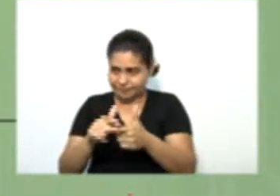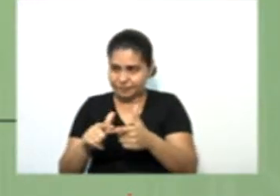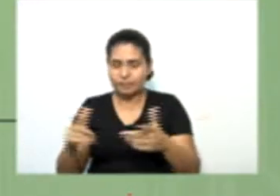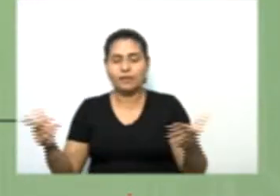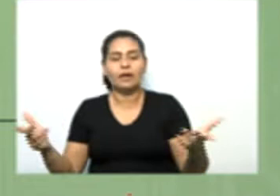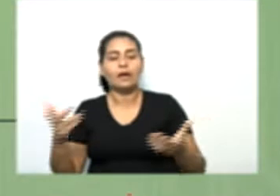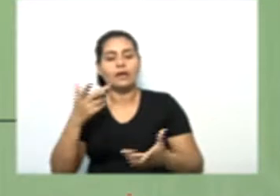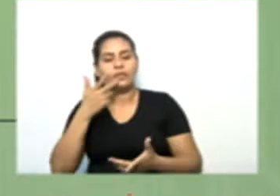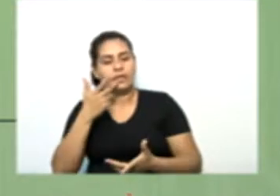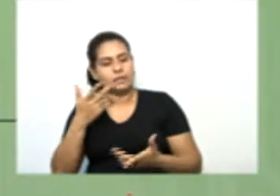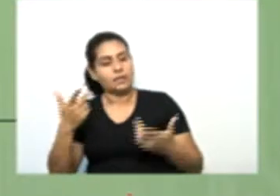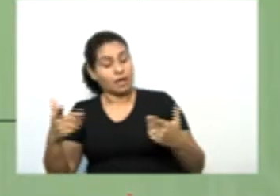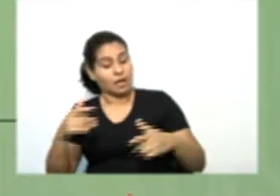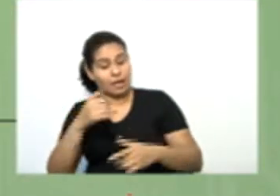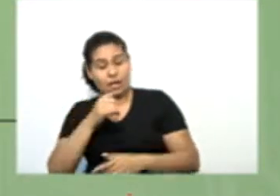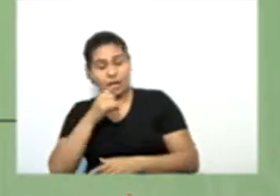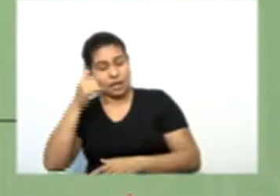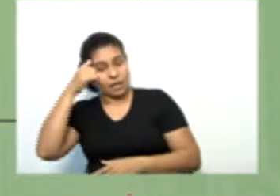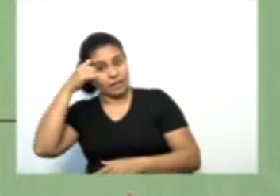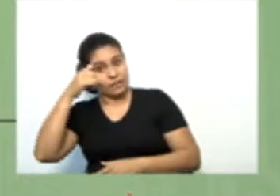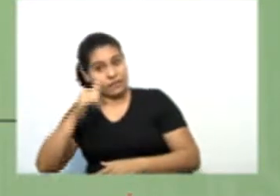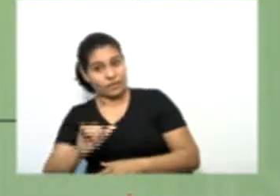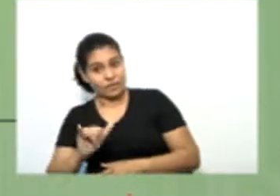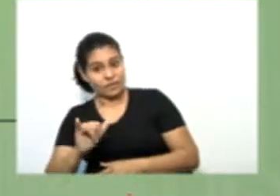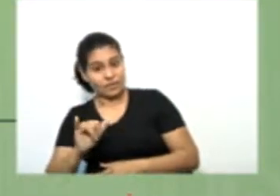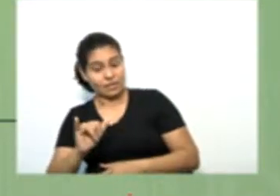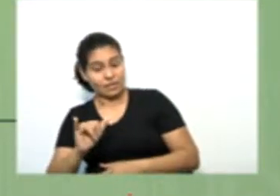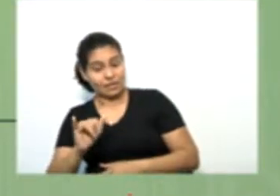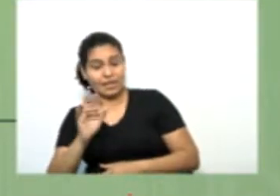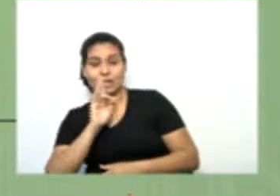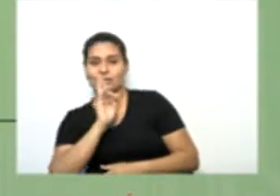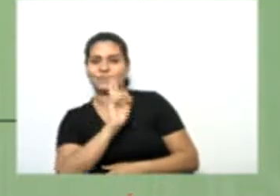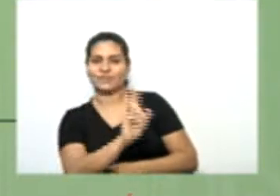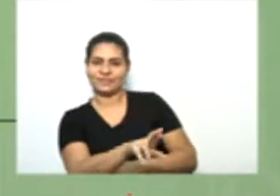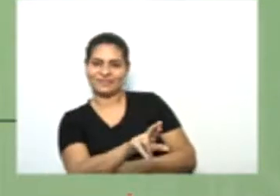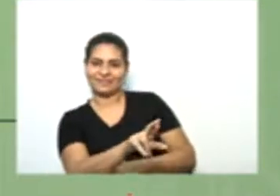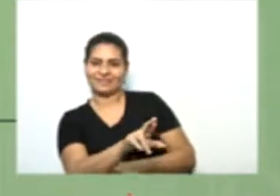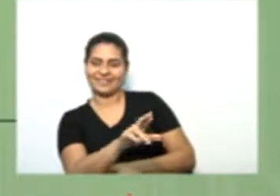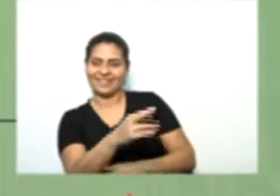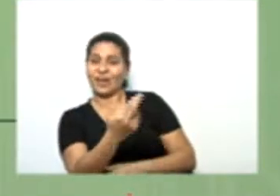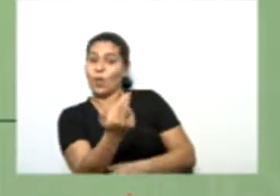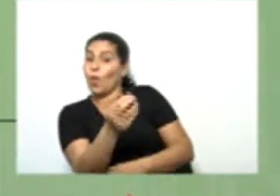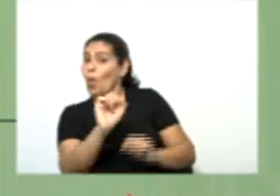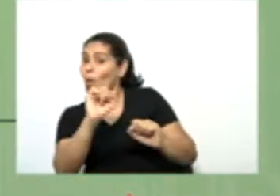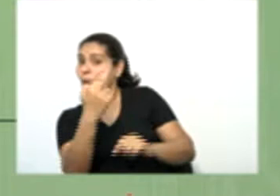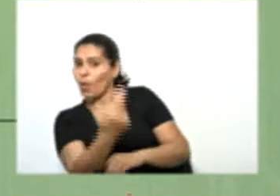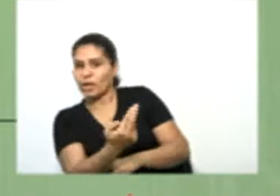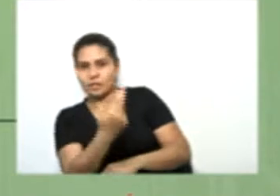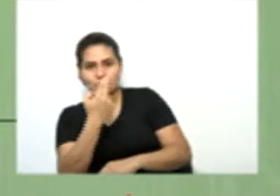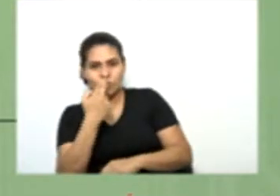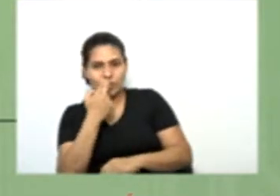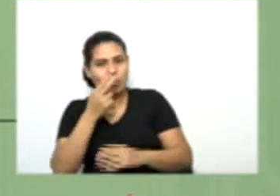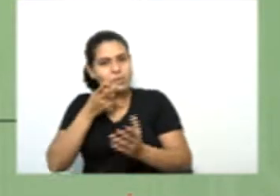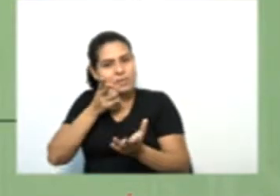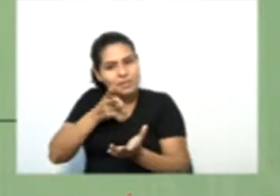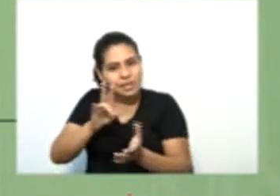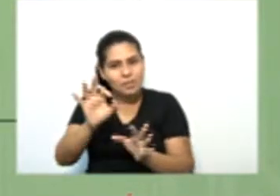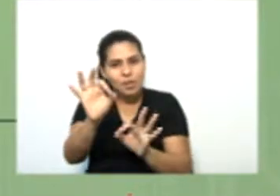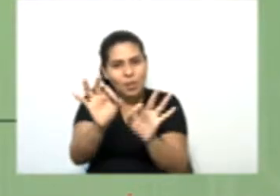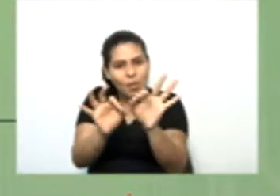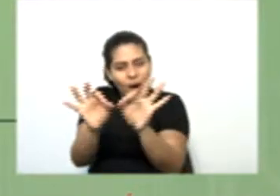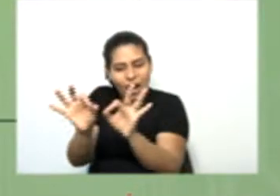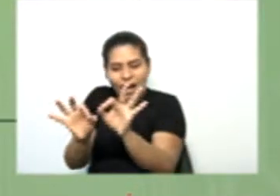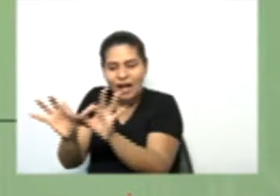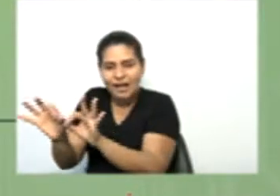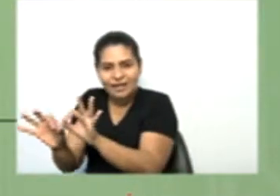falar. Hesita em tomar uma decisão final, tá vendo? Não é? Age de forma sequencial e